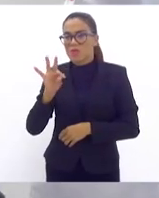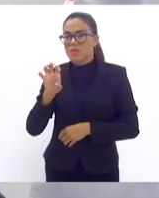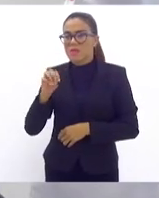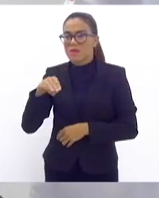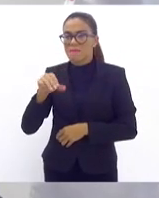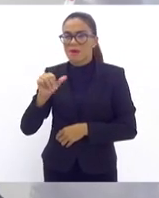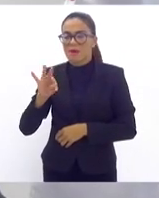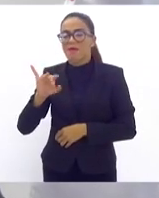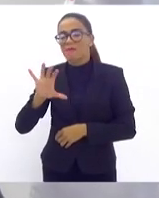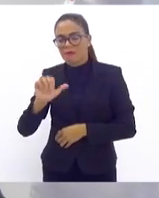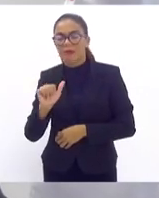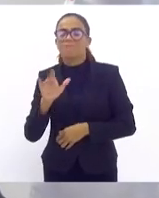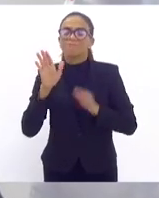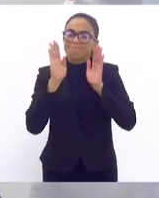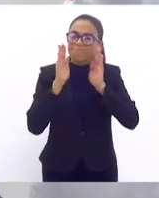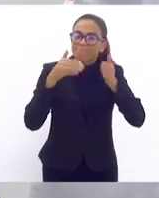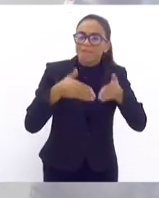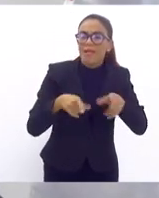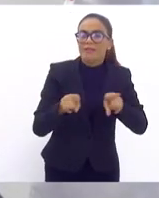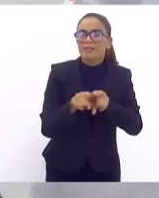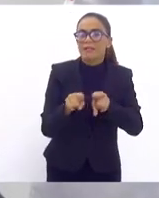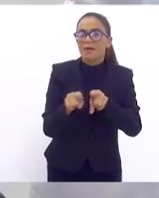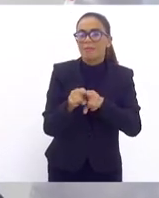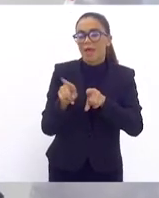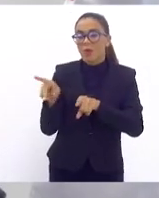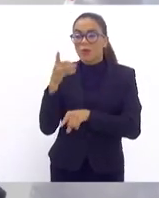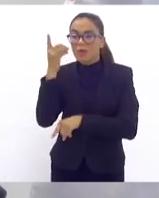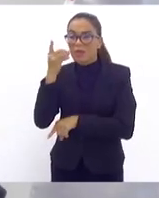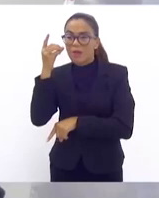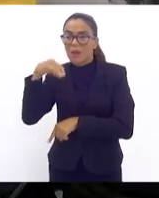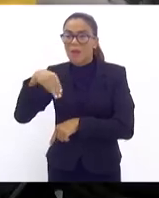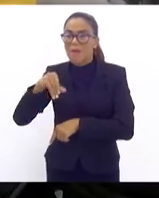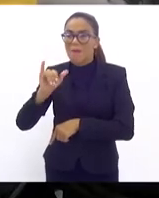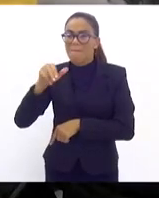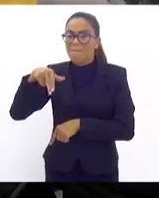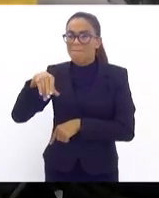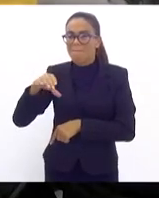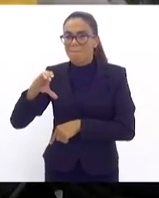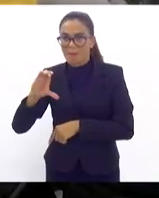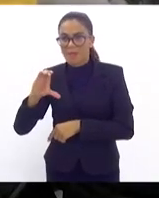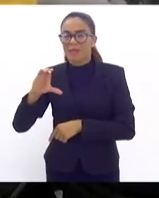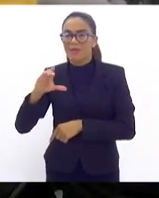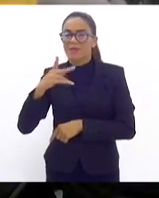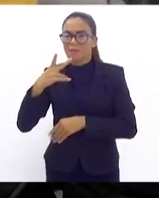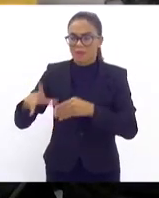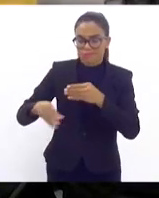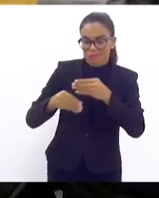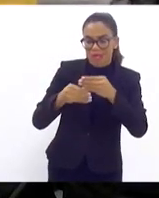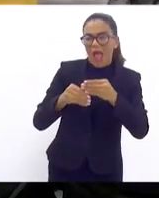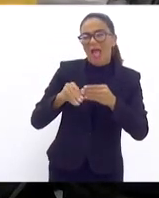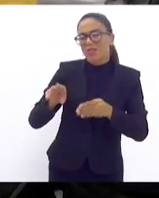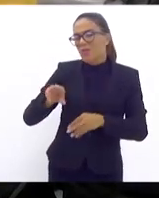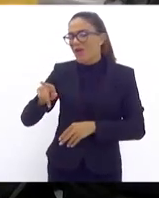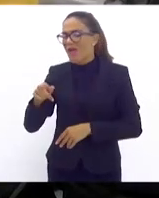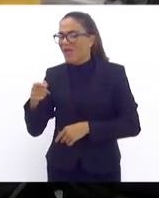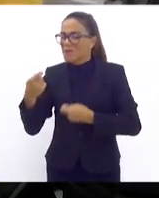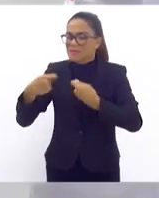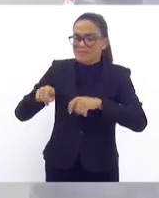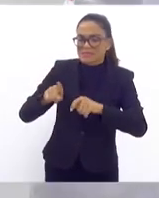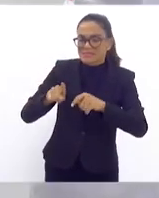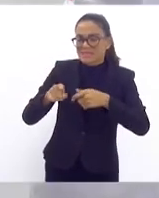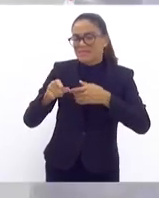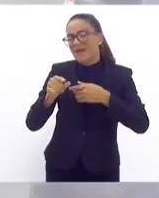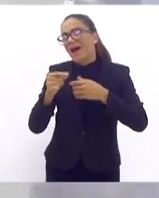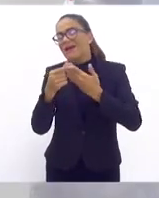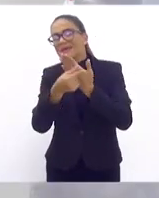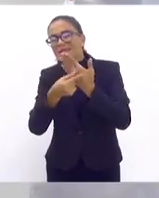desdobramentos de mérito, essas nuances, como o próprio deputado Carlos Mink coloca, talvez não fosse necessário esse item ou aquele, é